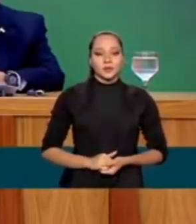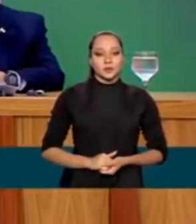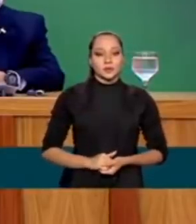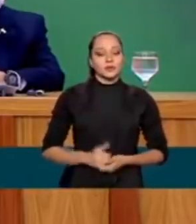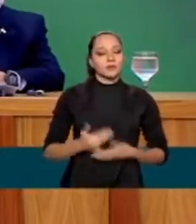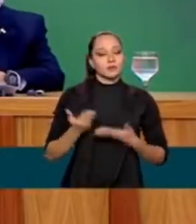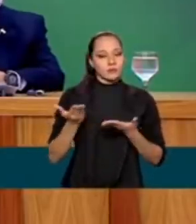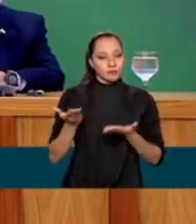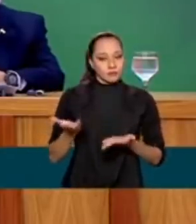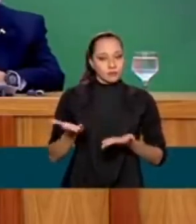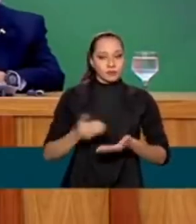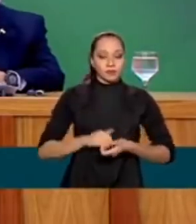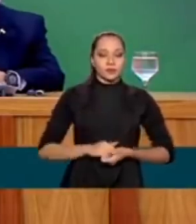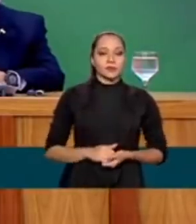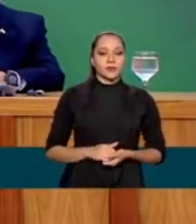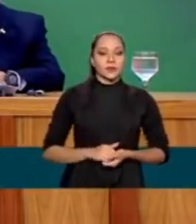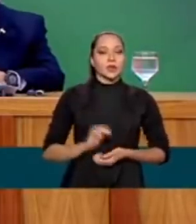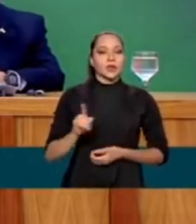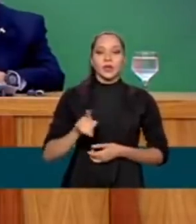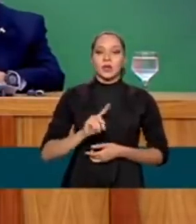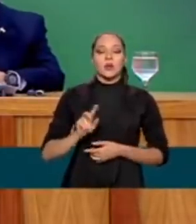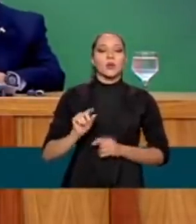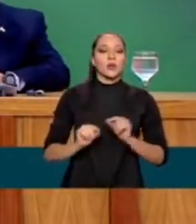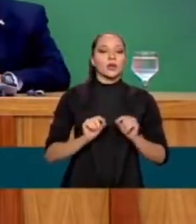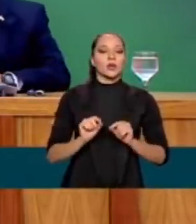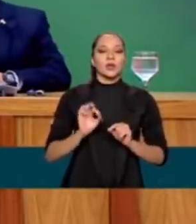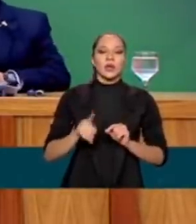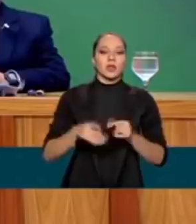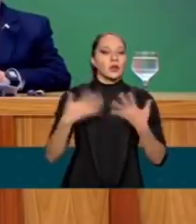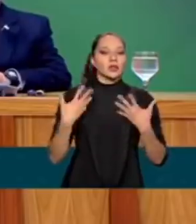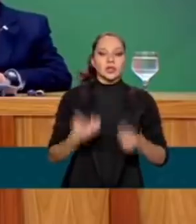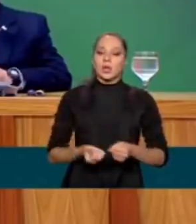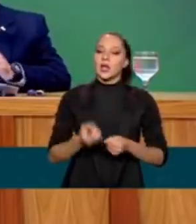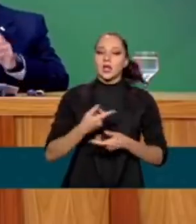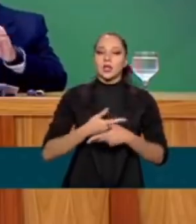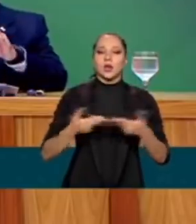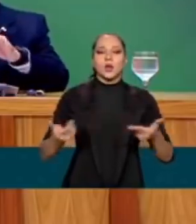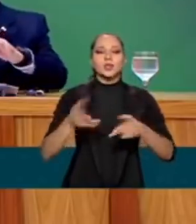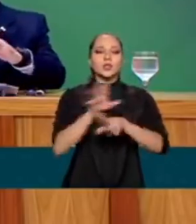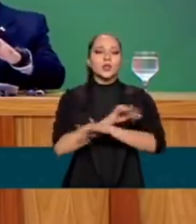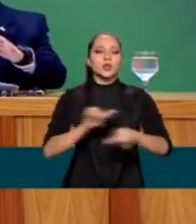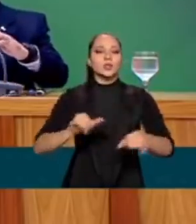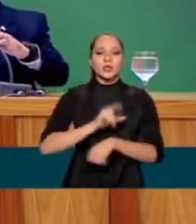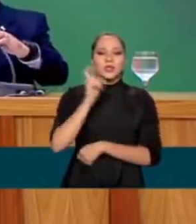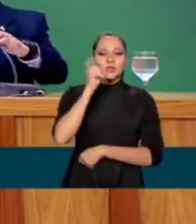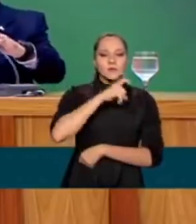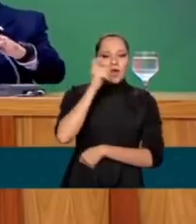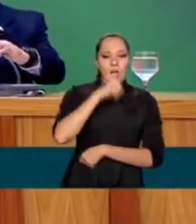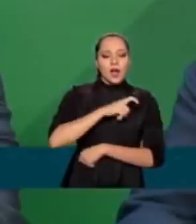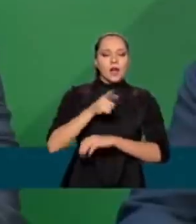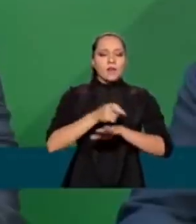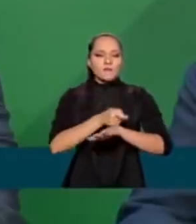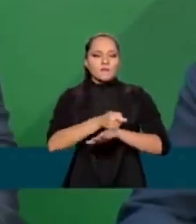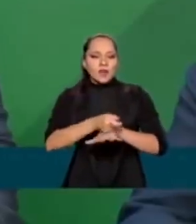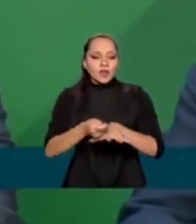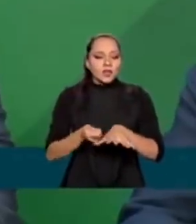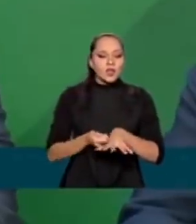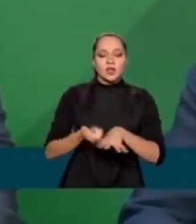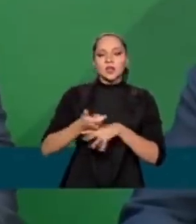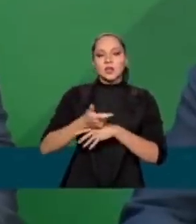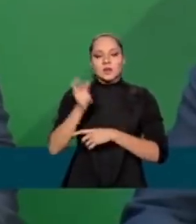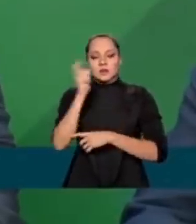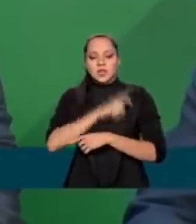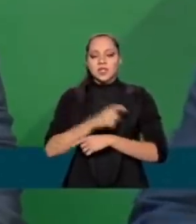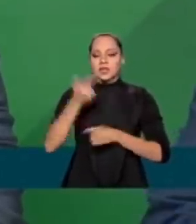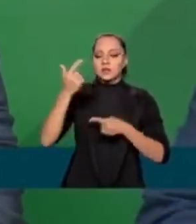Isso implica não permitir que narrativas falsas, mentiras repetidas